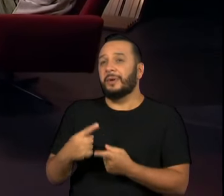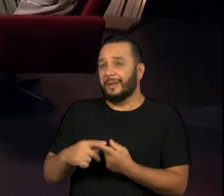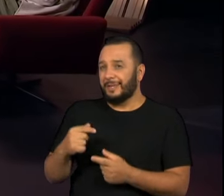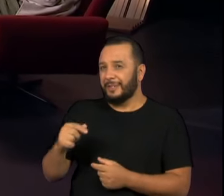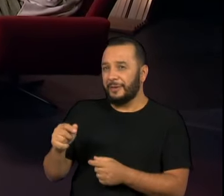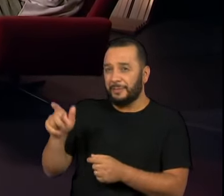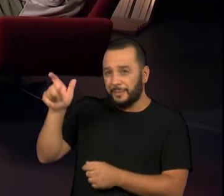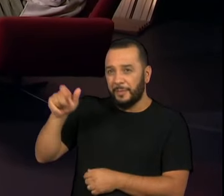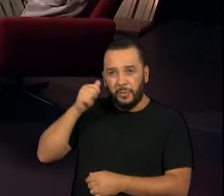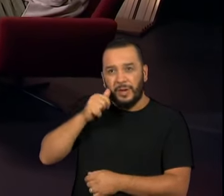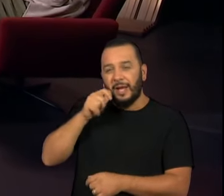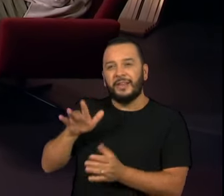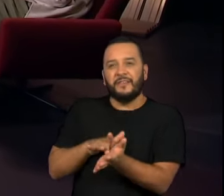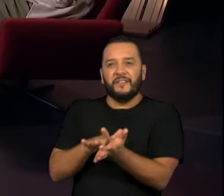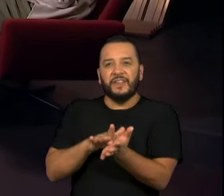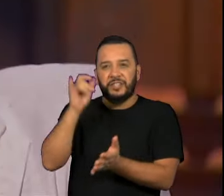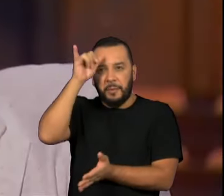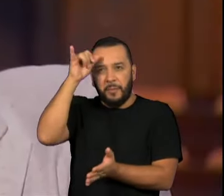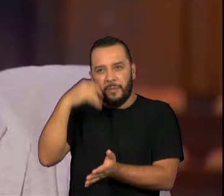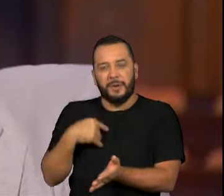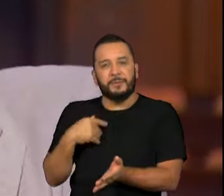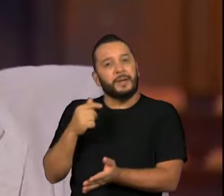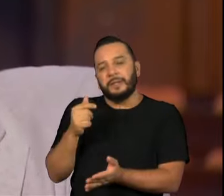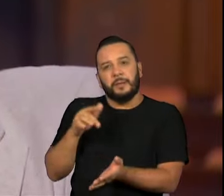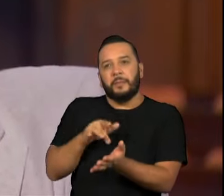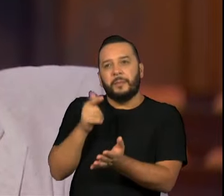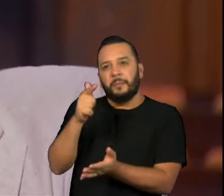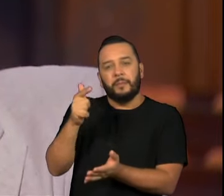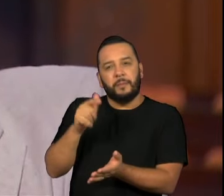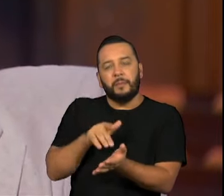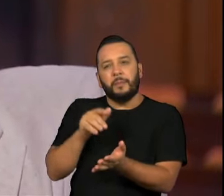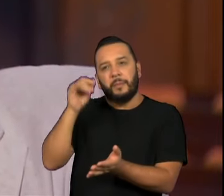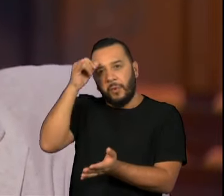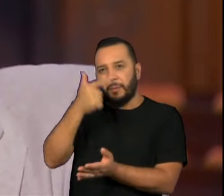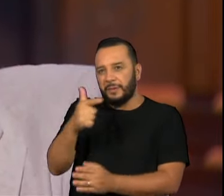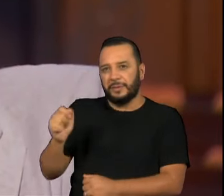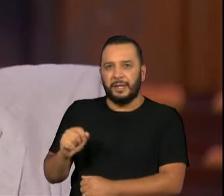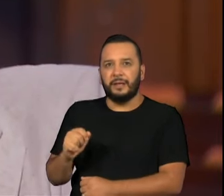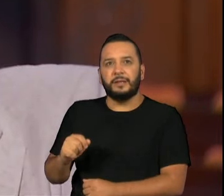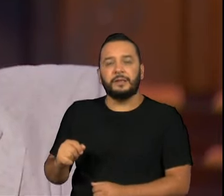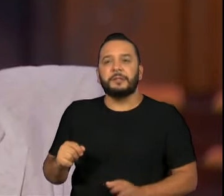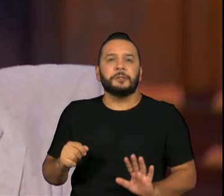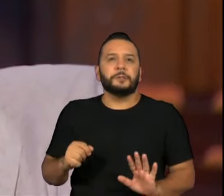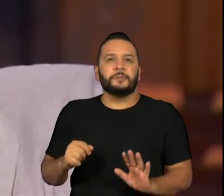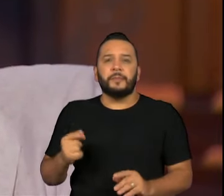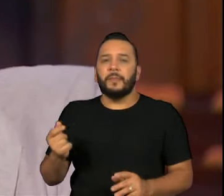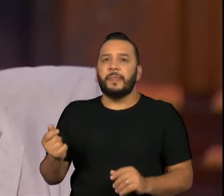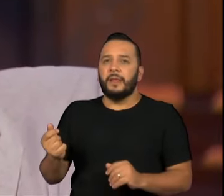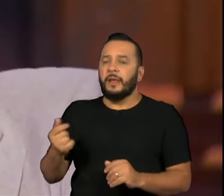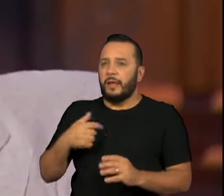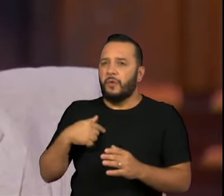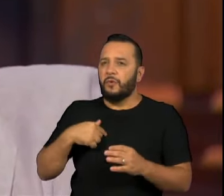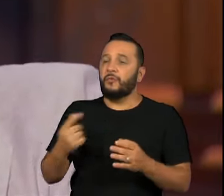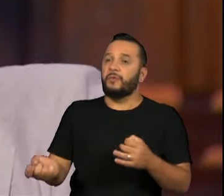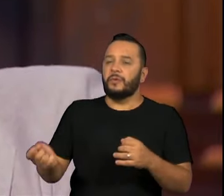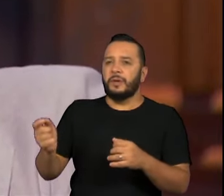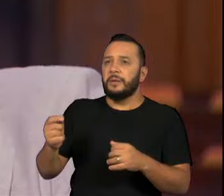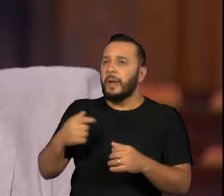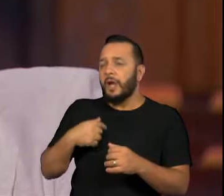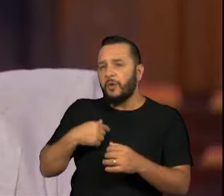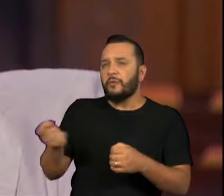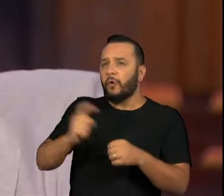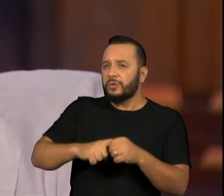mas não tem nada só jogando ali uma coisinha e falou assim ai meu marido não sei o que eu falei eu vou eu vou voltar a estudar ele não queria